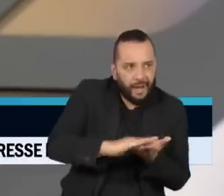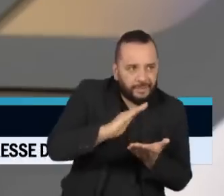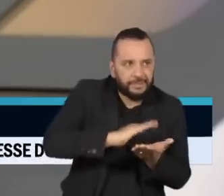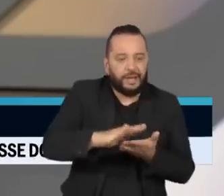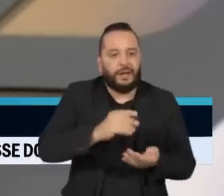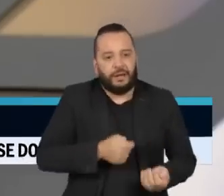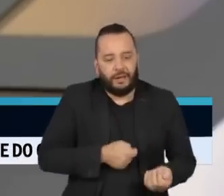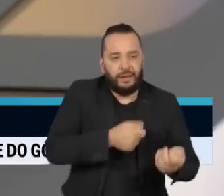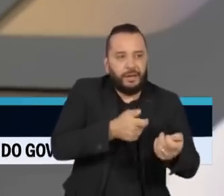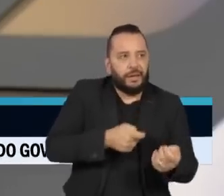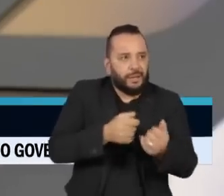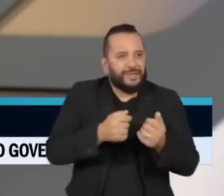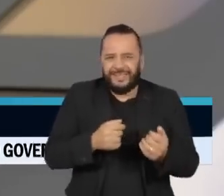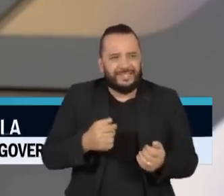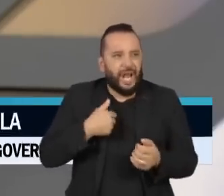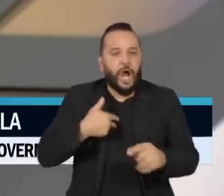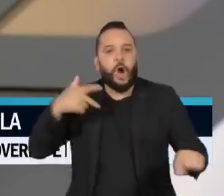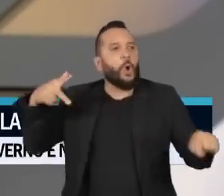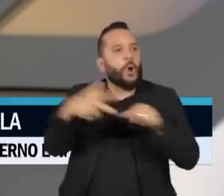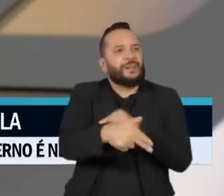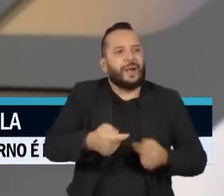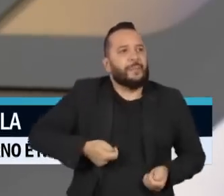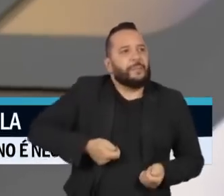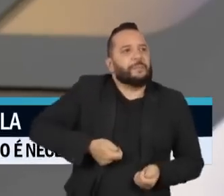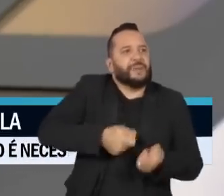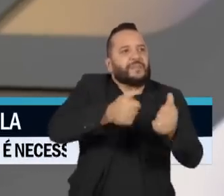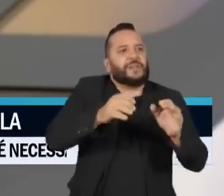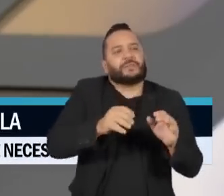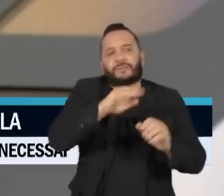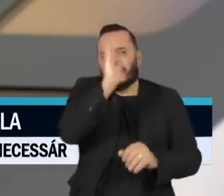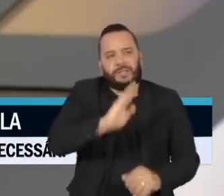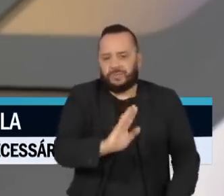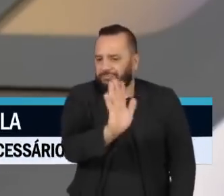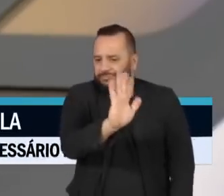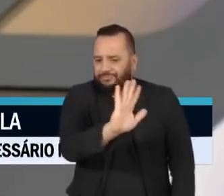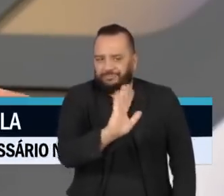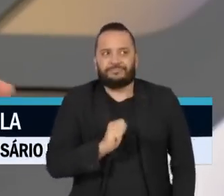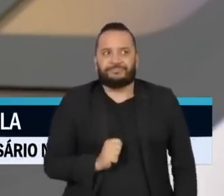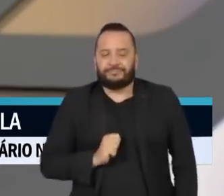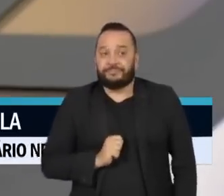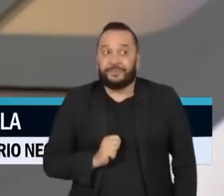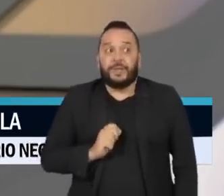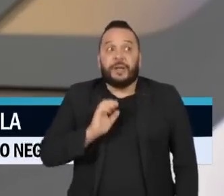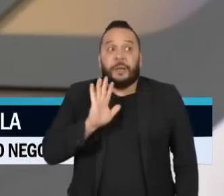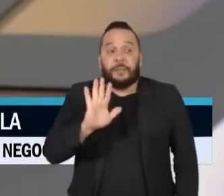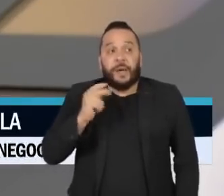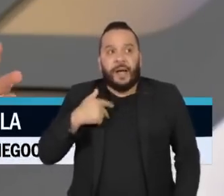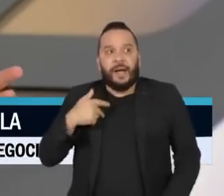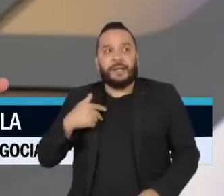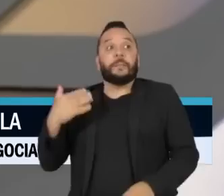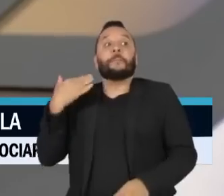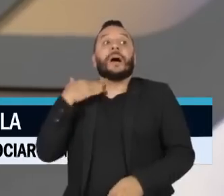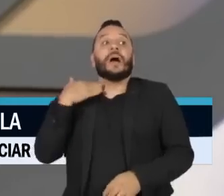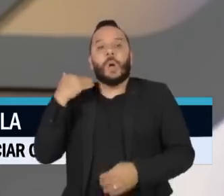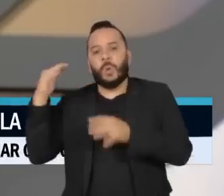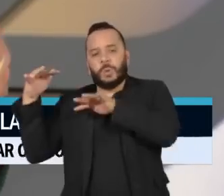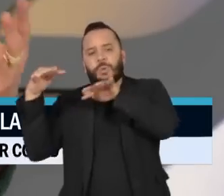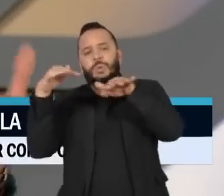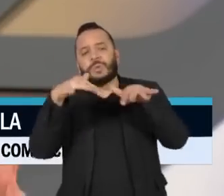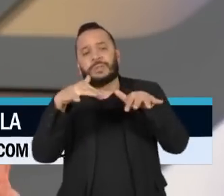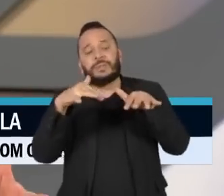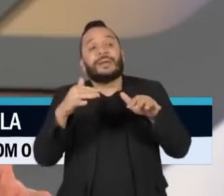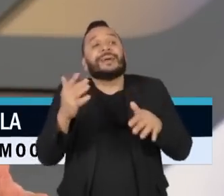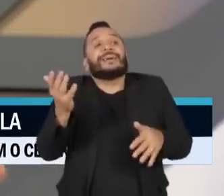vai cortar a ajuda social auxílio no Brasil no primeiro ano mas eu acho que o que os Agentes do mercado também alguma coisa uma definição